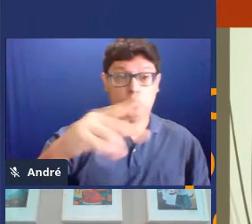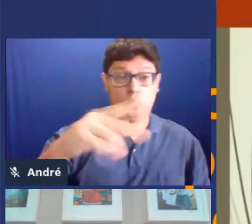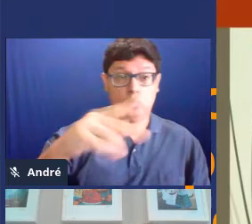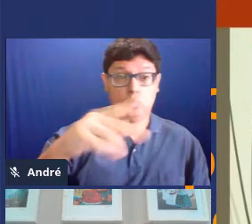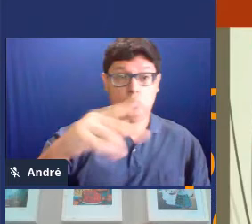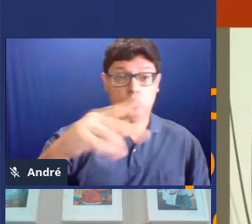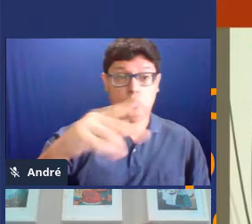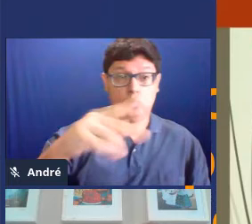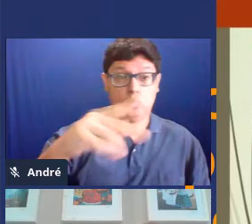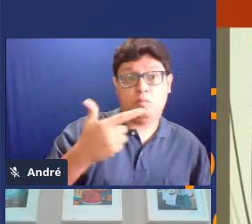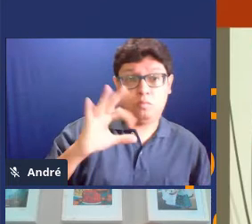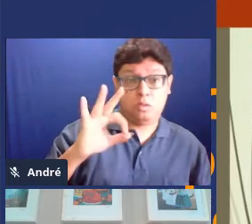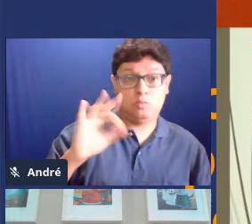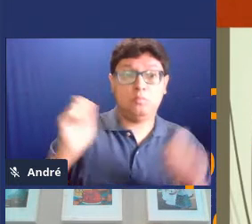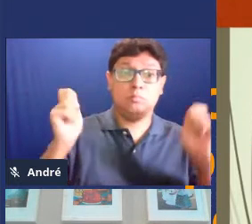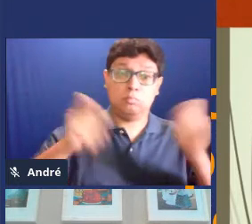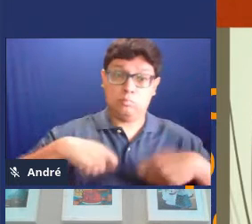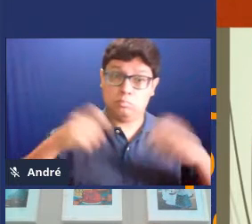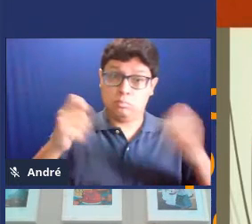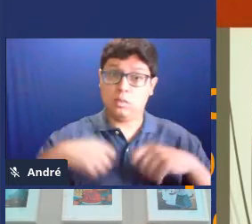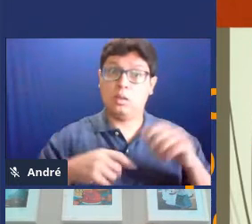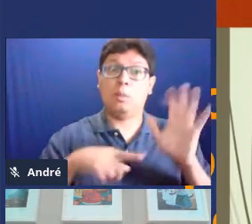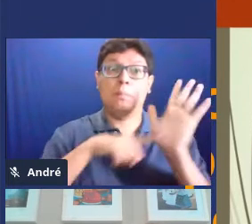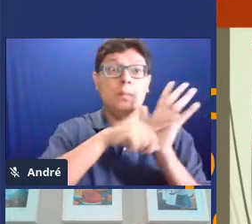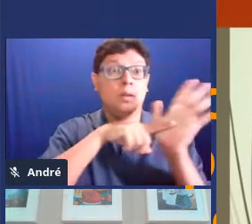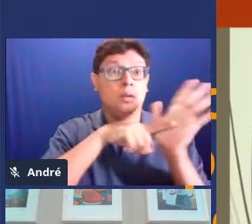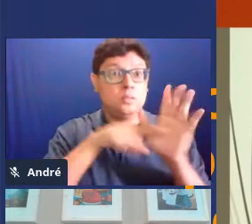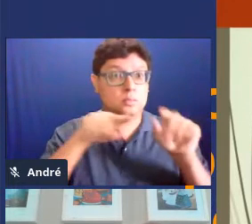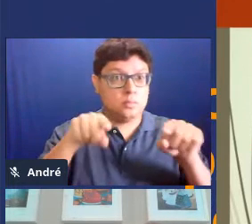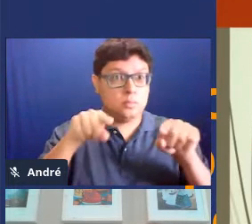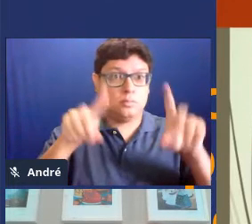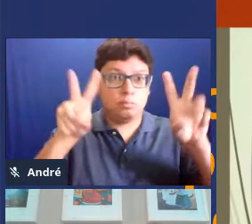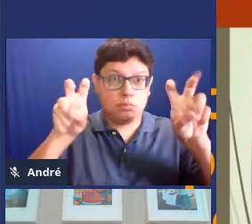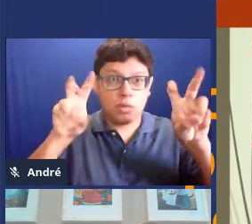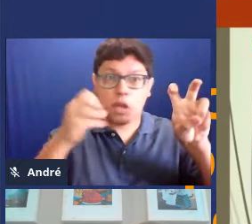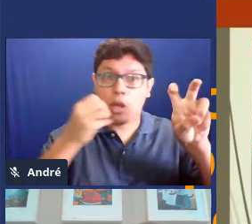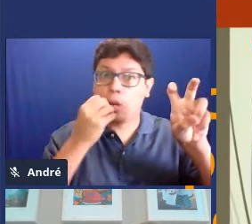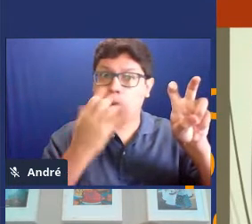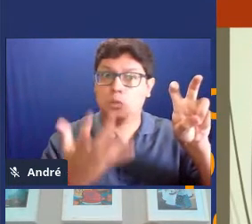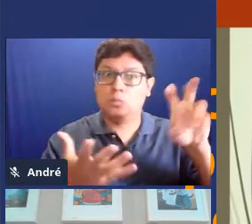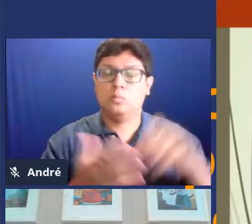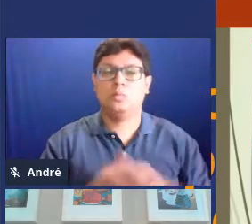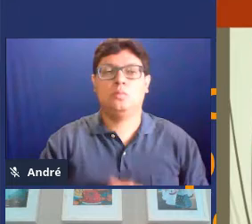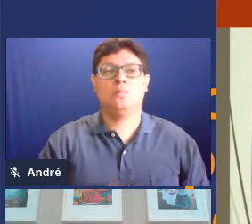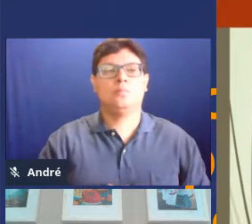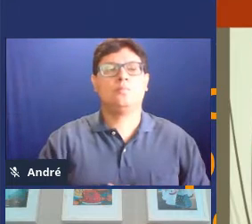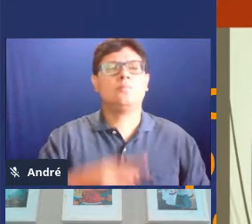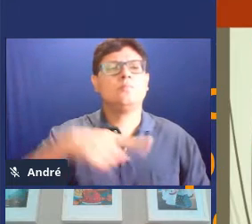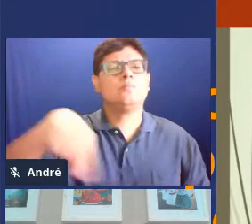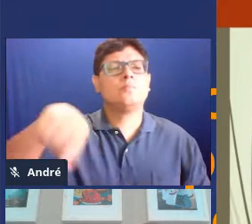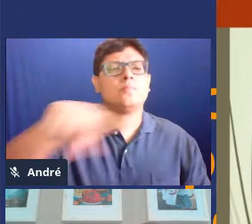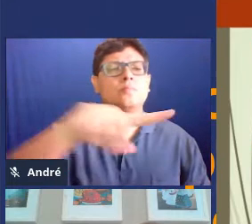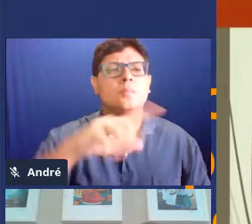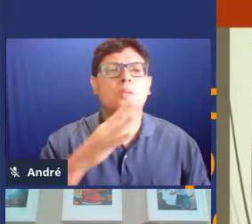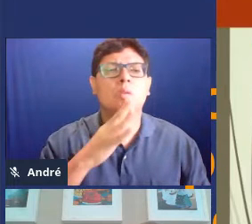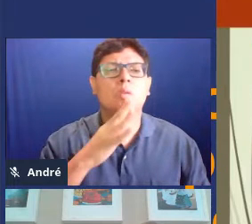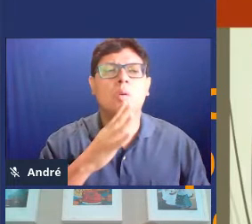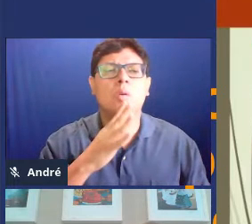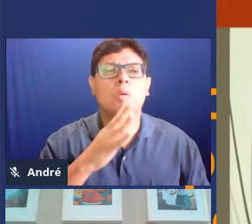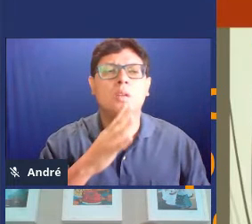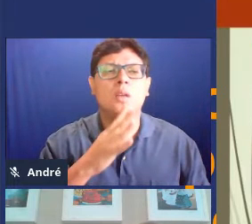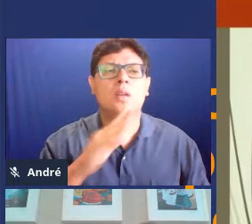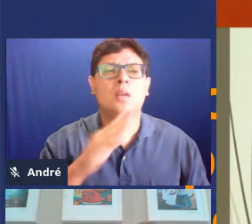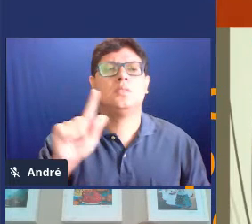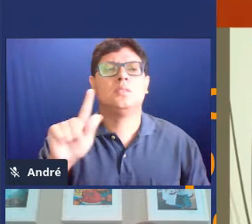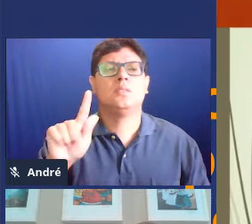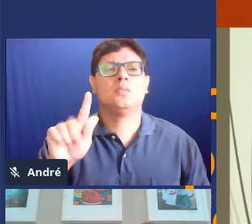já ouviram falar do chá de graviola? Chá de graviola, desde a época da minha avó, se dizia, olha, toma chá de graviola